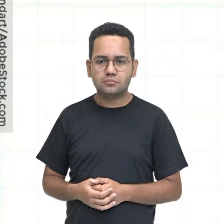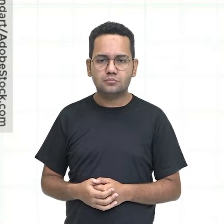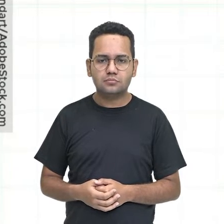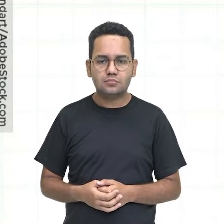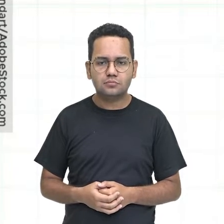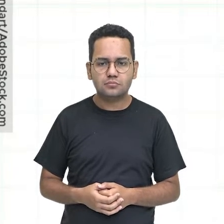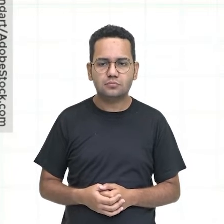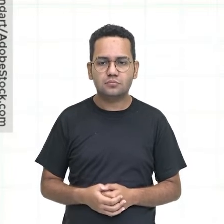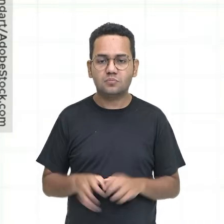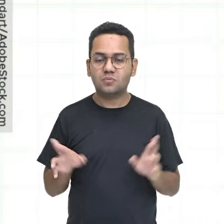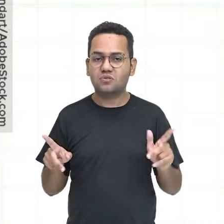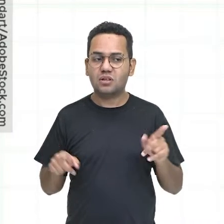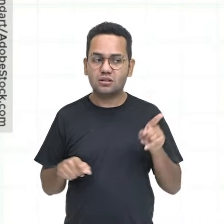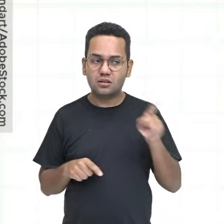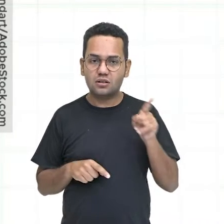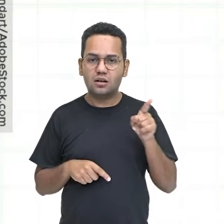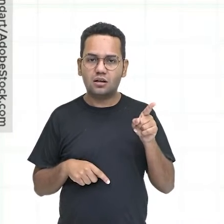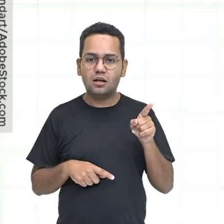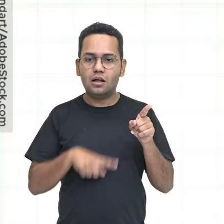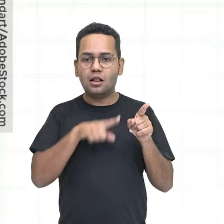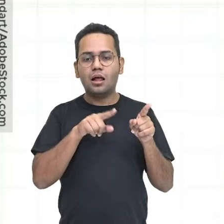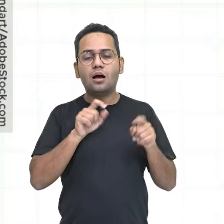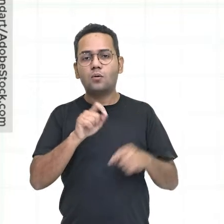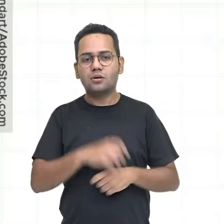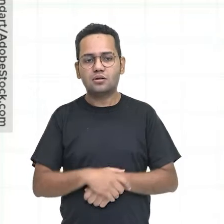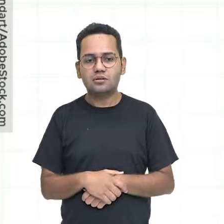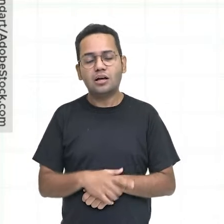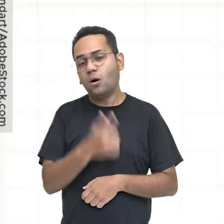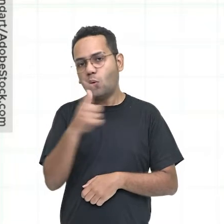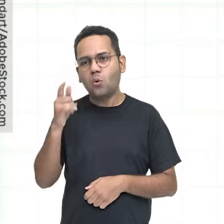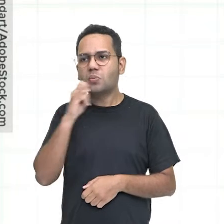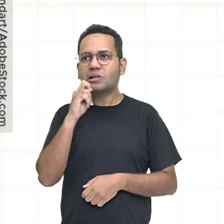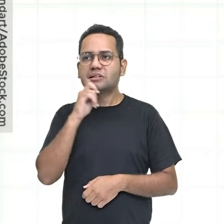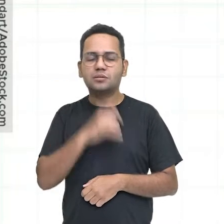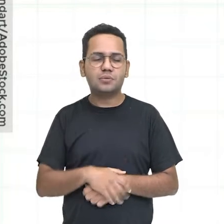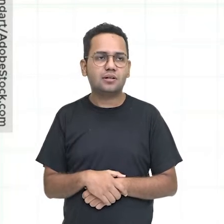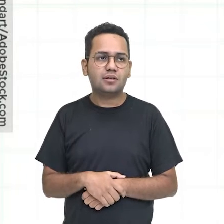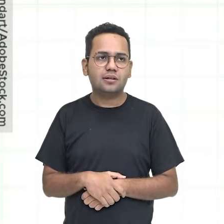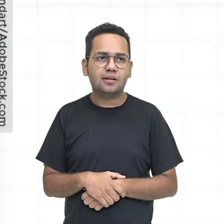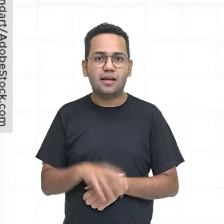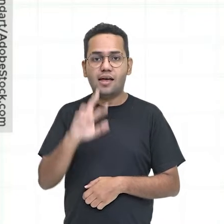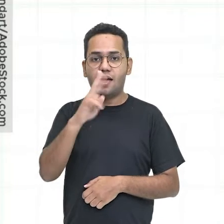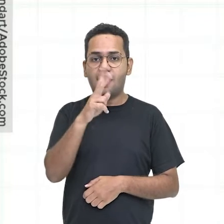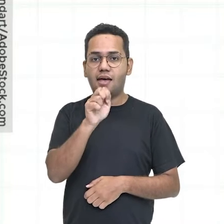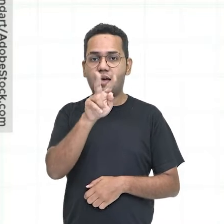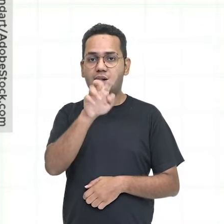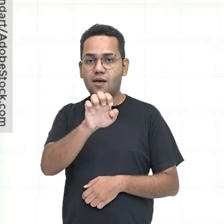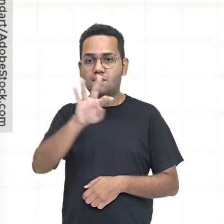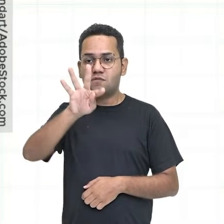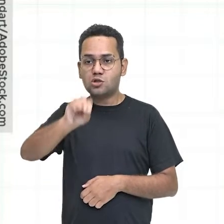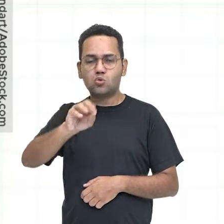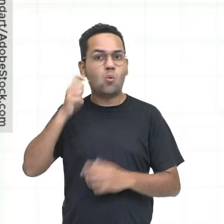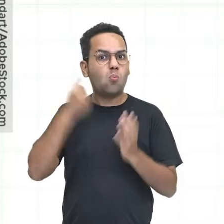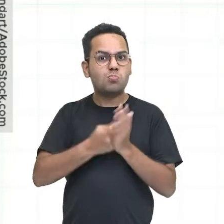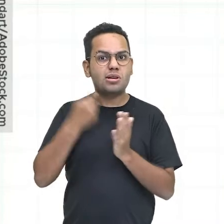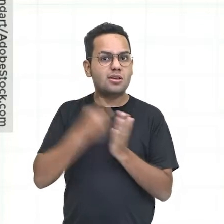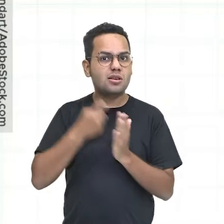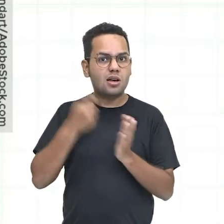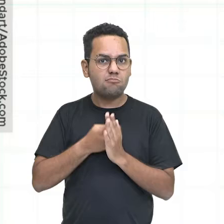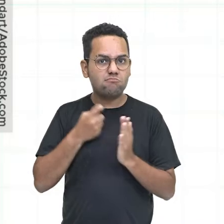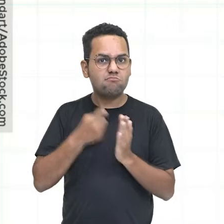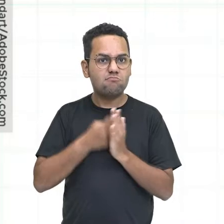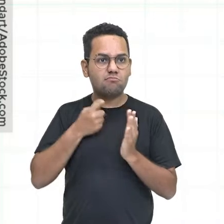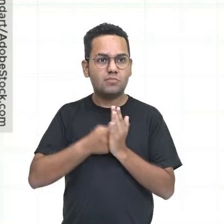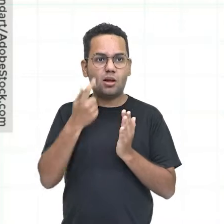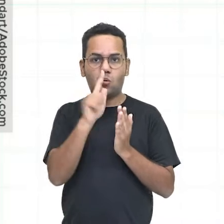do have to. O have to é uma obrigação por força de lei, ou então, enfim, algo que te obrigue